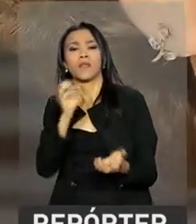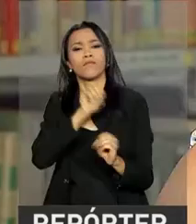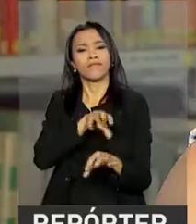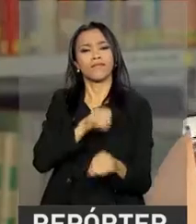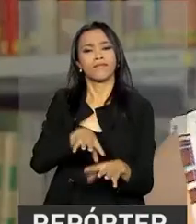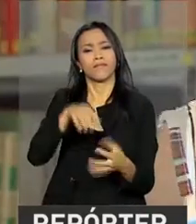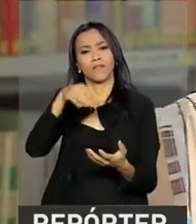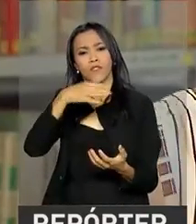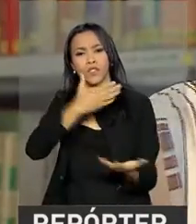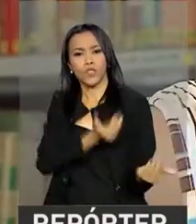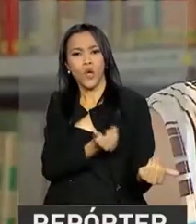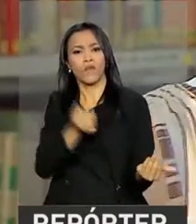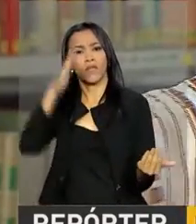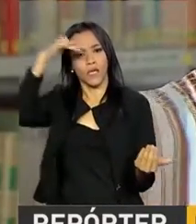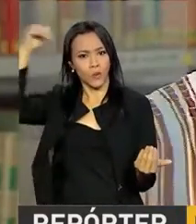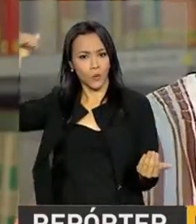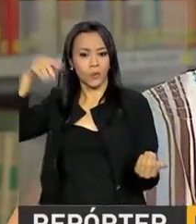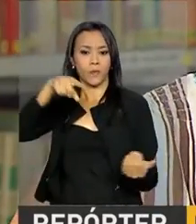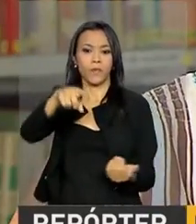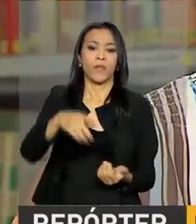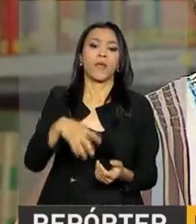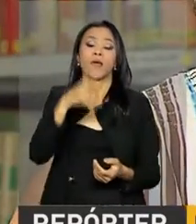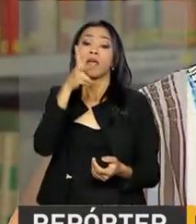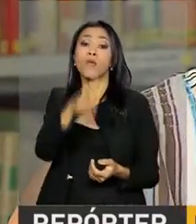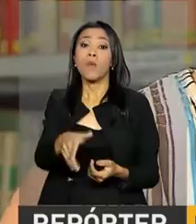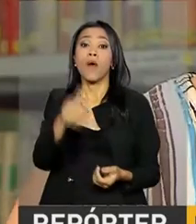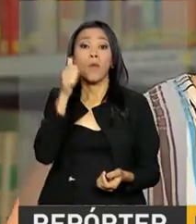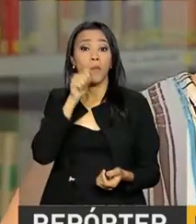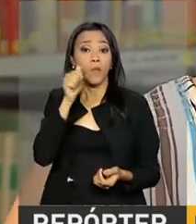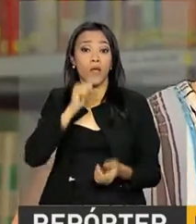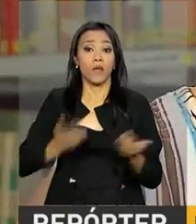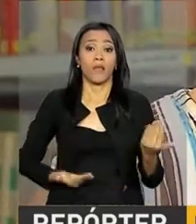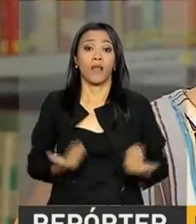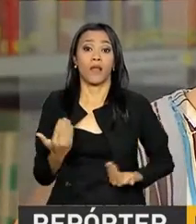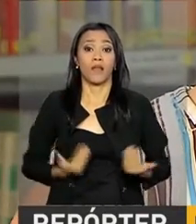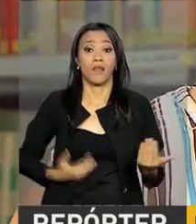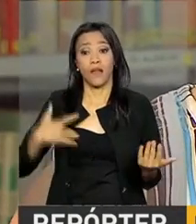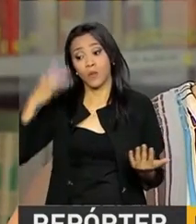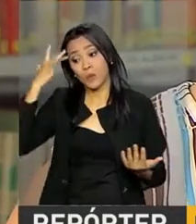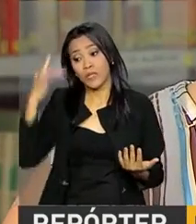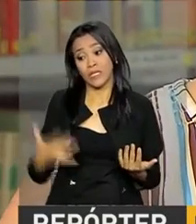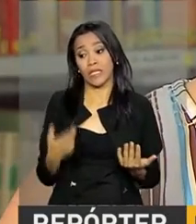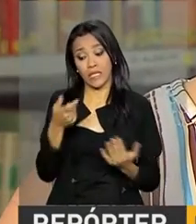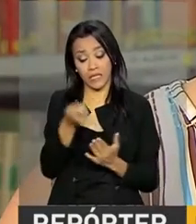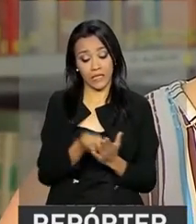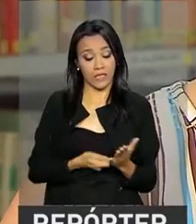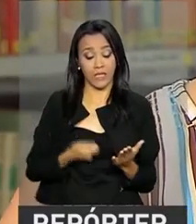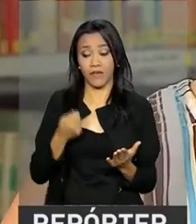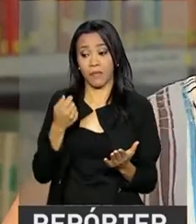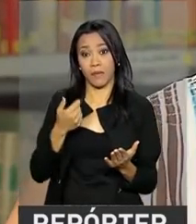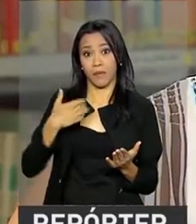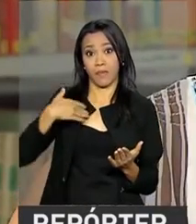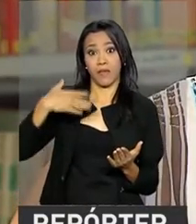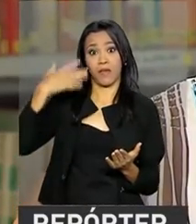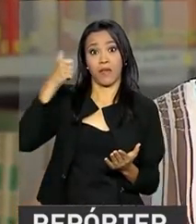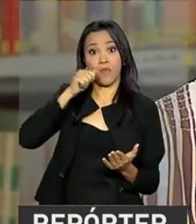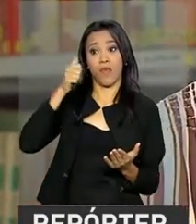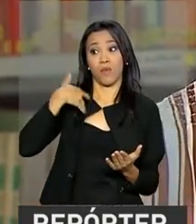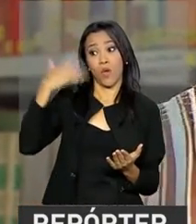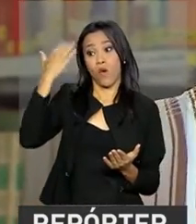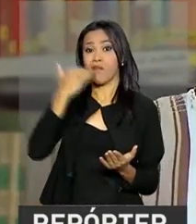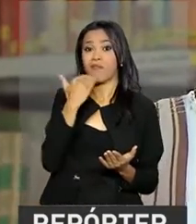uma lista de compras a entregada messi chega a ter vergonha de fazer a lista de compras para minha patroa que eu escrevo muito